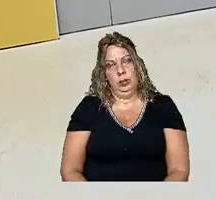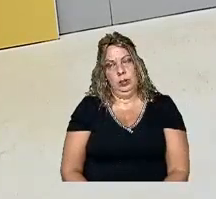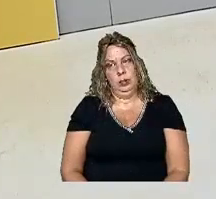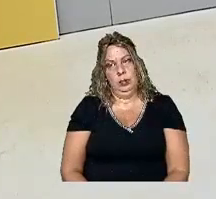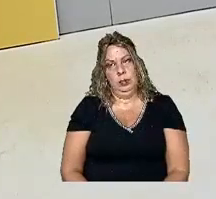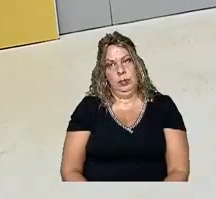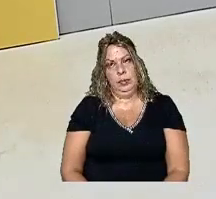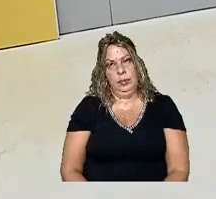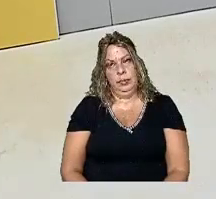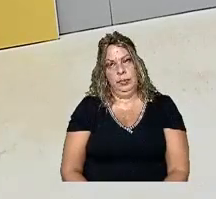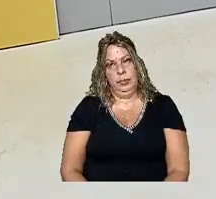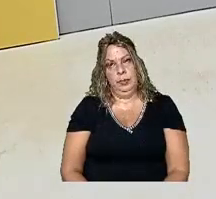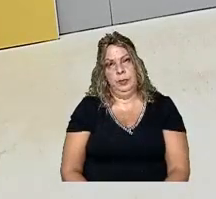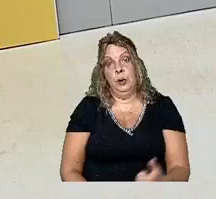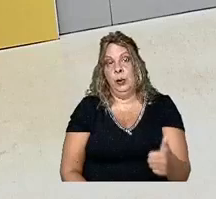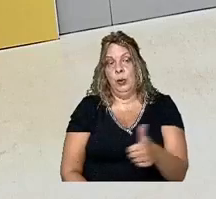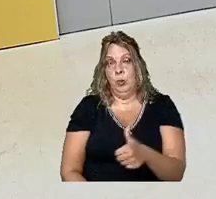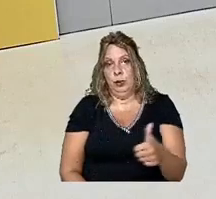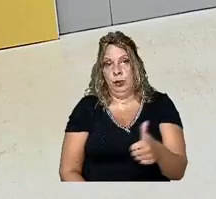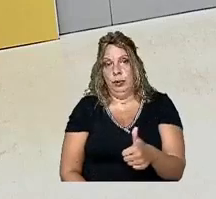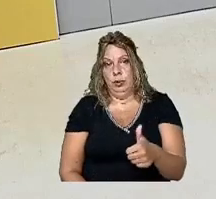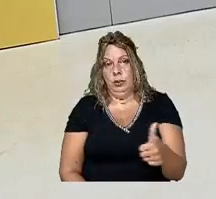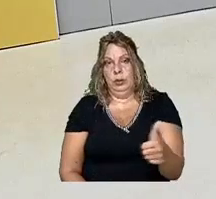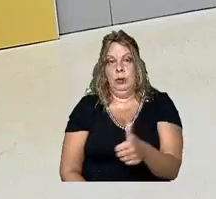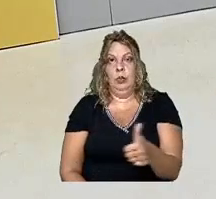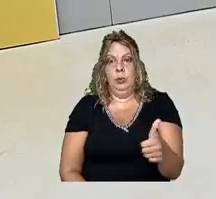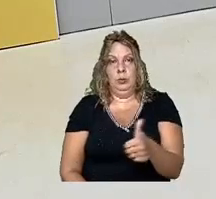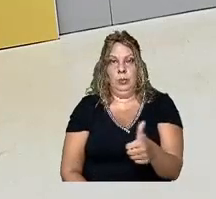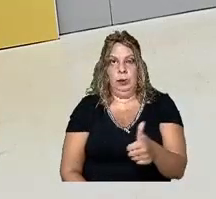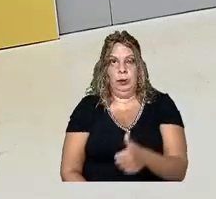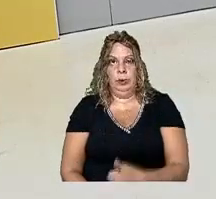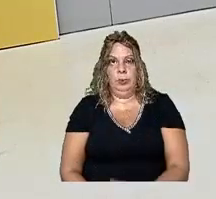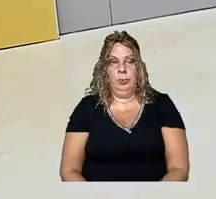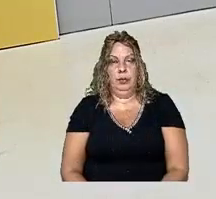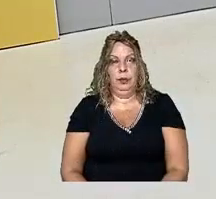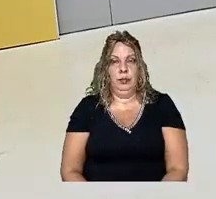Vem bolinha. Chama que ela vem. Número 11 saiu agora.